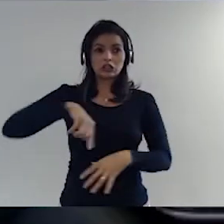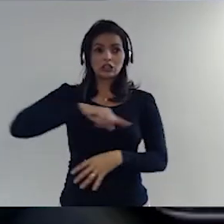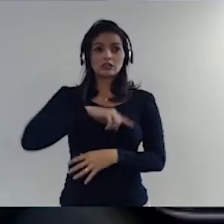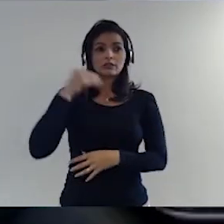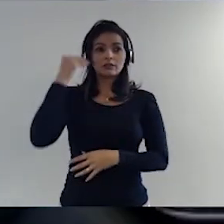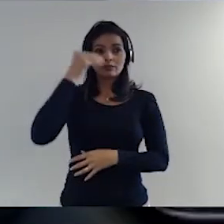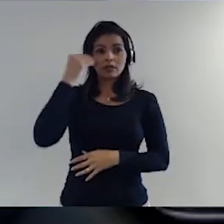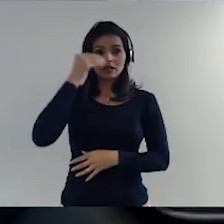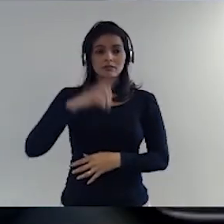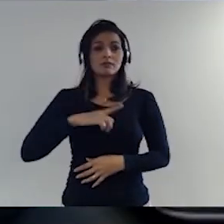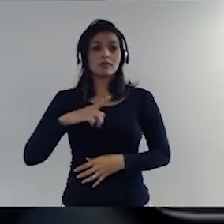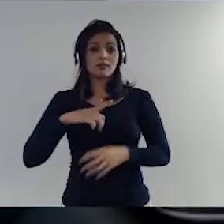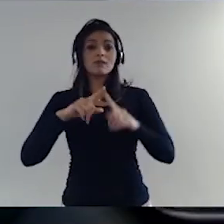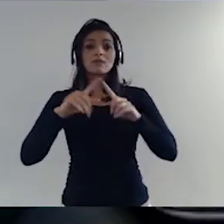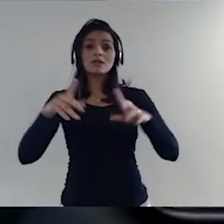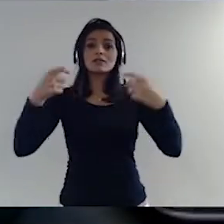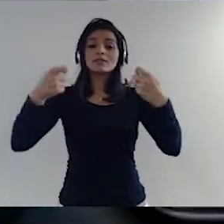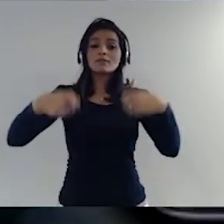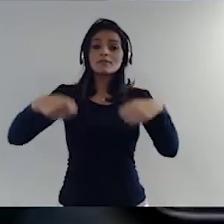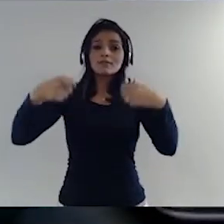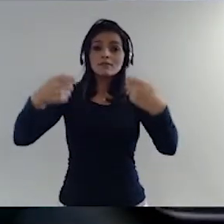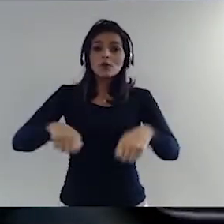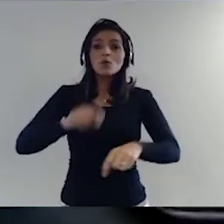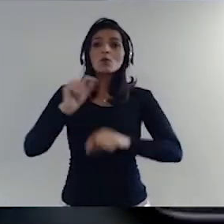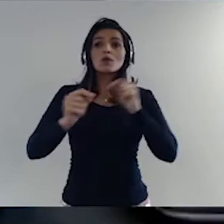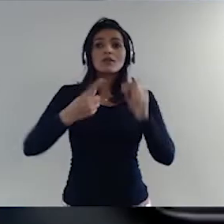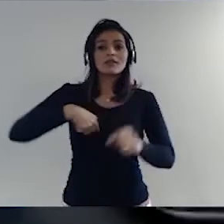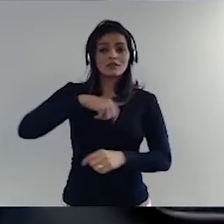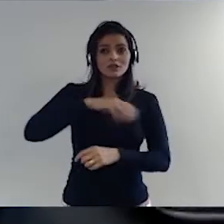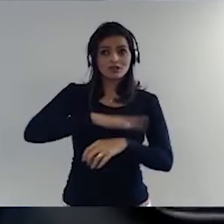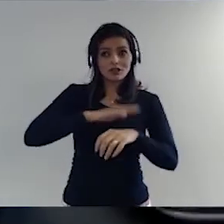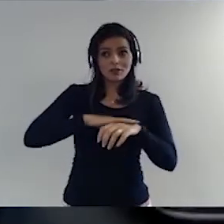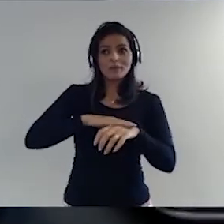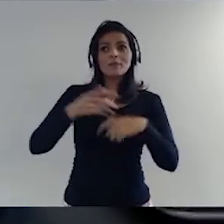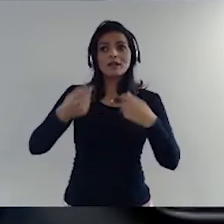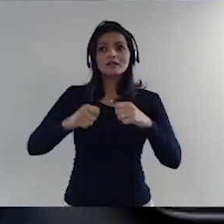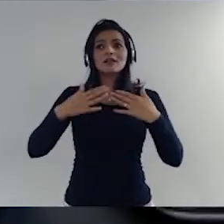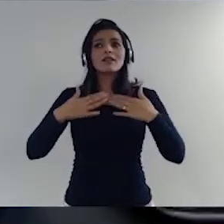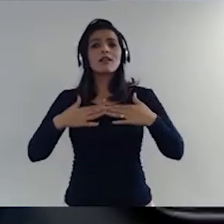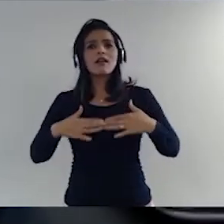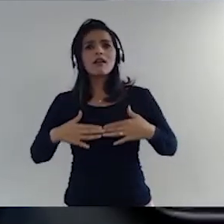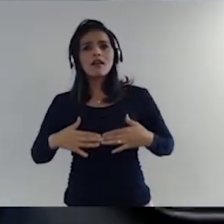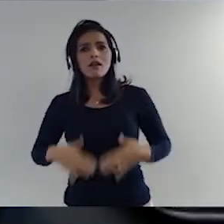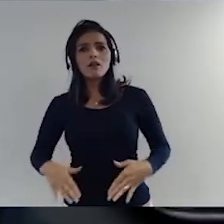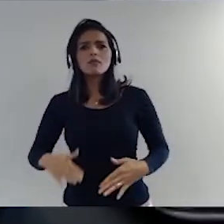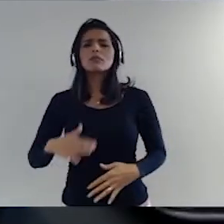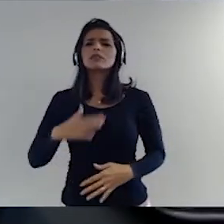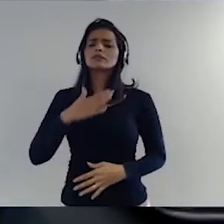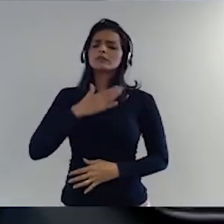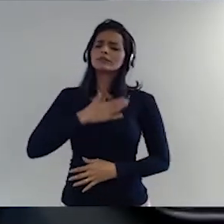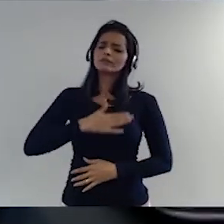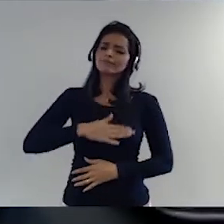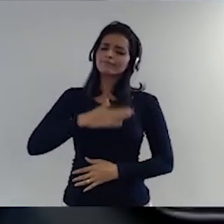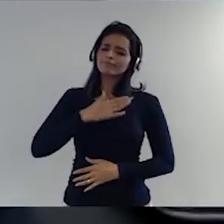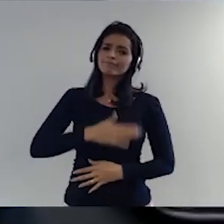vivenciar, mas a necessidade de que hajamos sempre com muita calma, serenidade